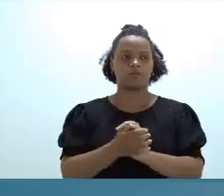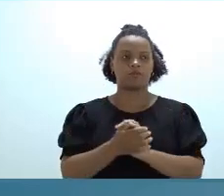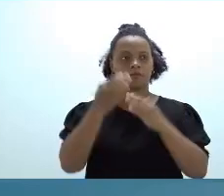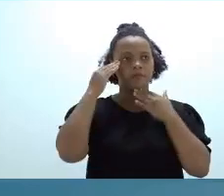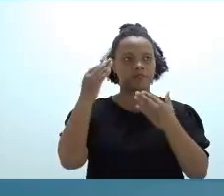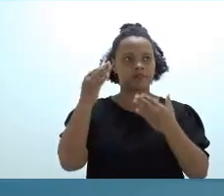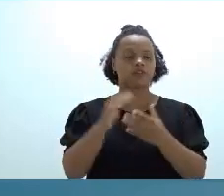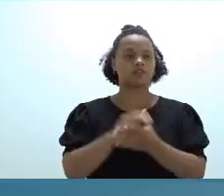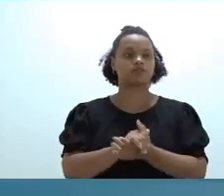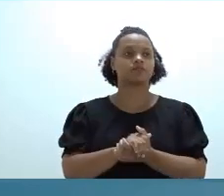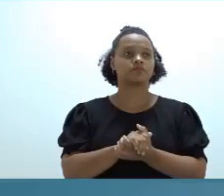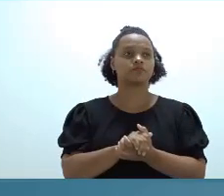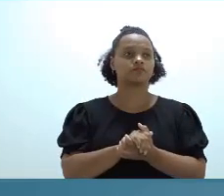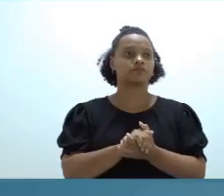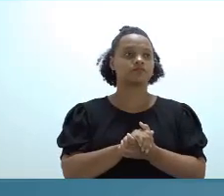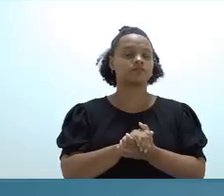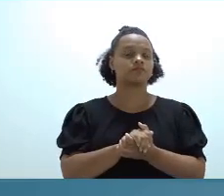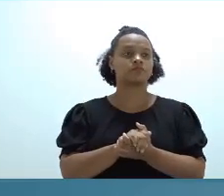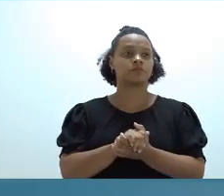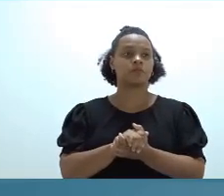está registrado. Obrigado.